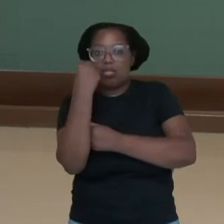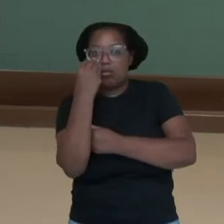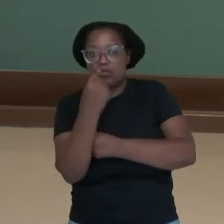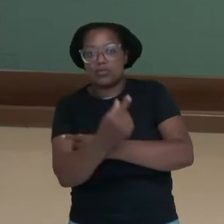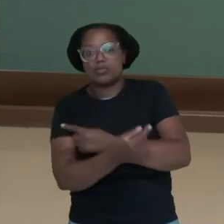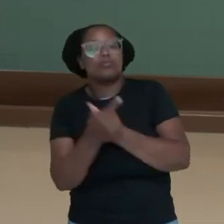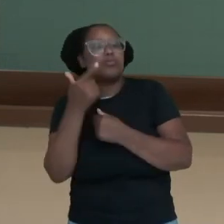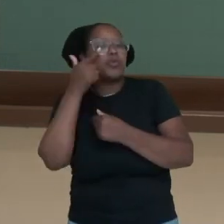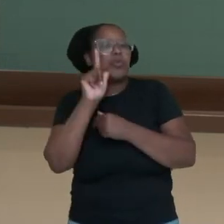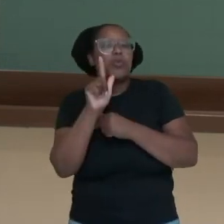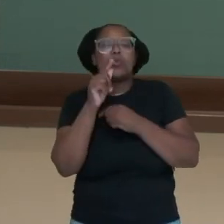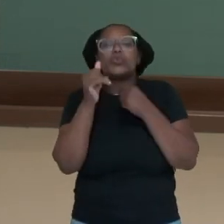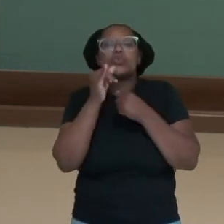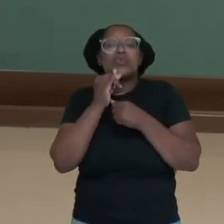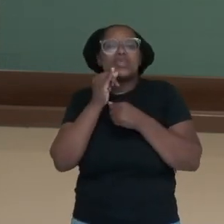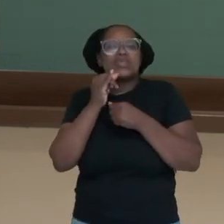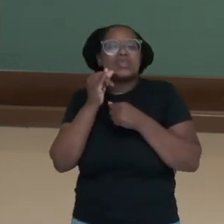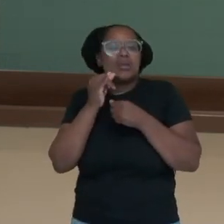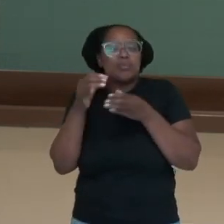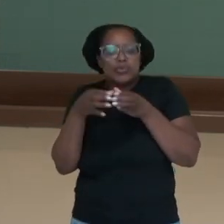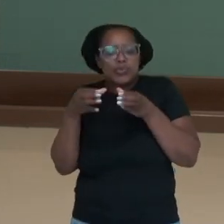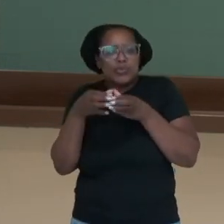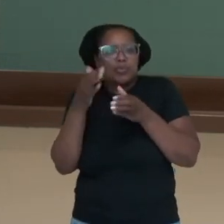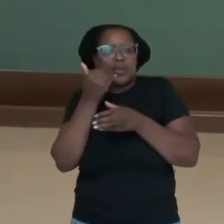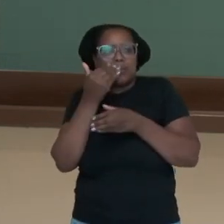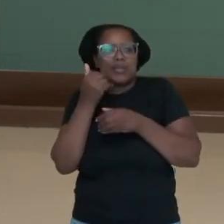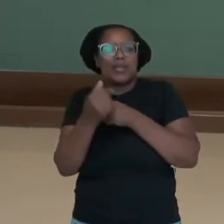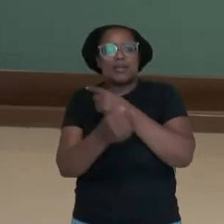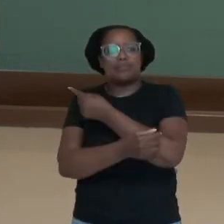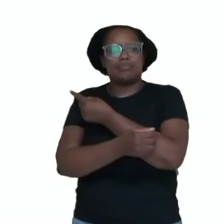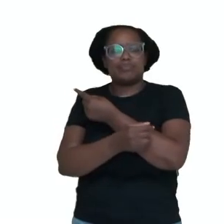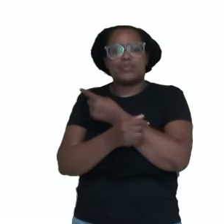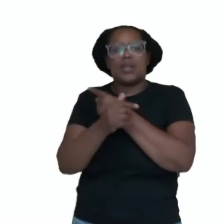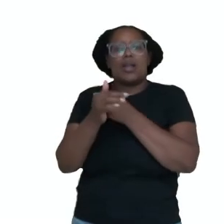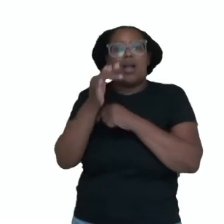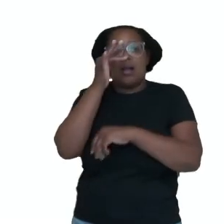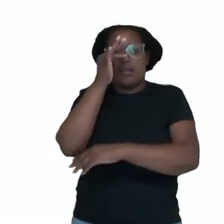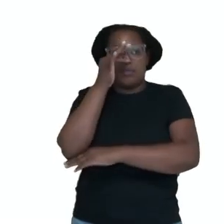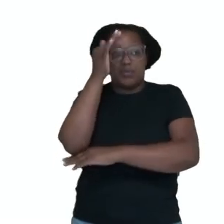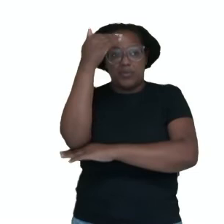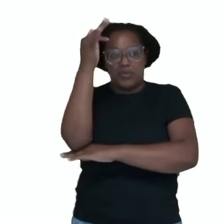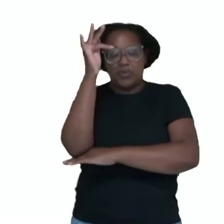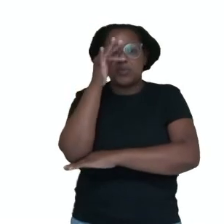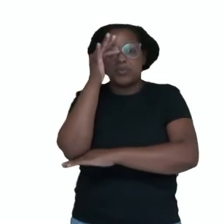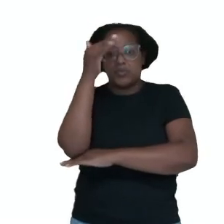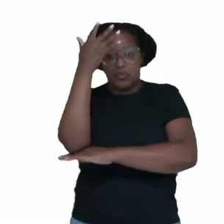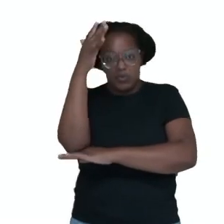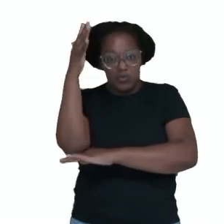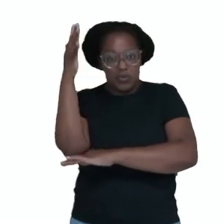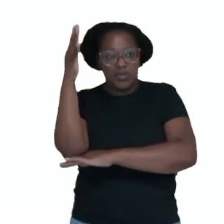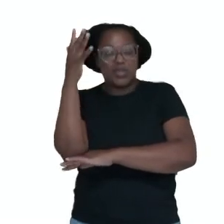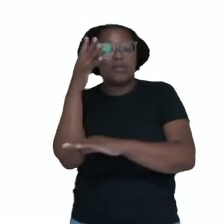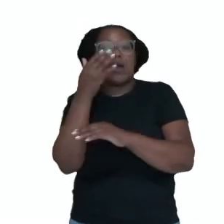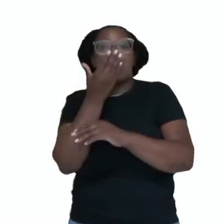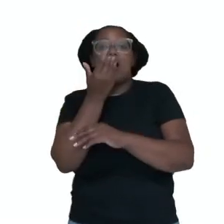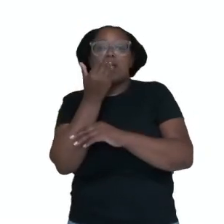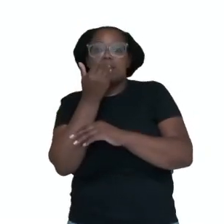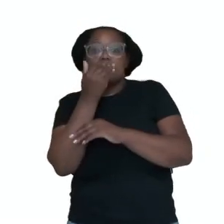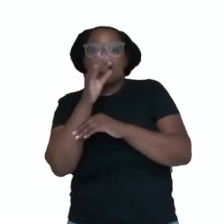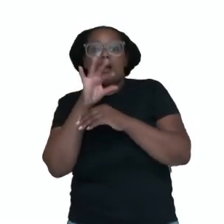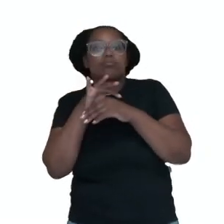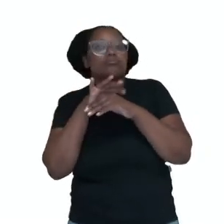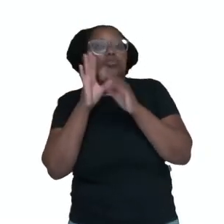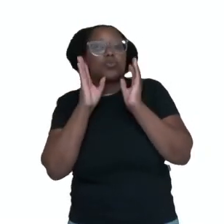uma outra representação de uma cadeia alimentar. A planta é produtor, que serve de alimento para o gafanhoto,